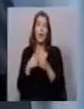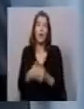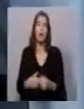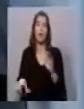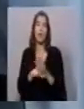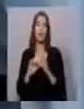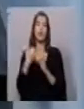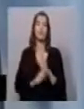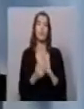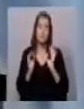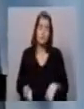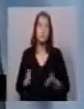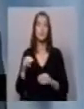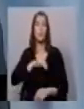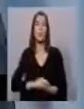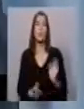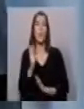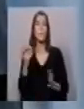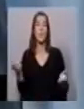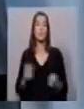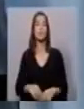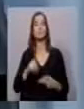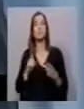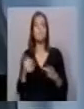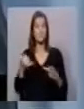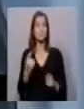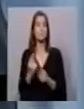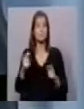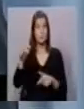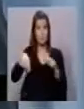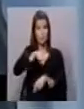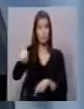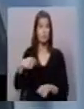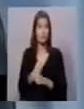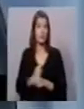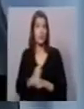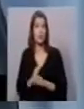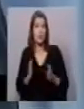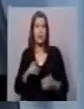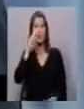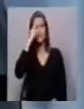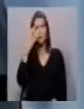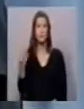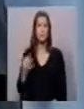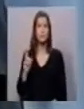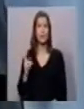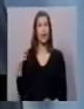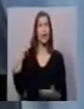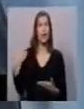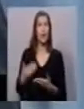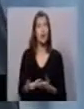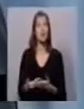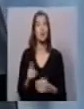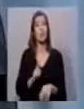a atualização dos salários. Segundo lugar, porque é fundamental que estes trabalhadores vejam reconhecido o esforço que fizeram ao longo de anos, em que nas alturas